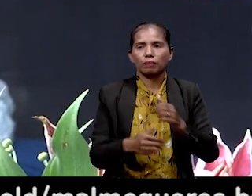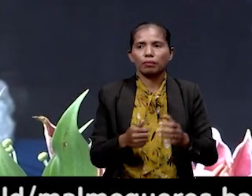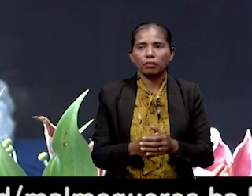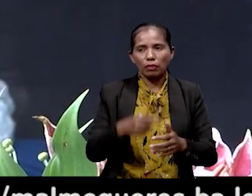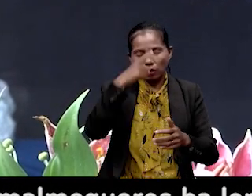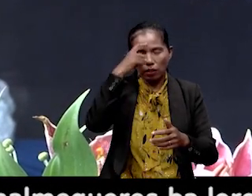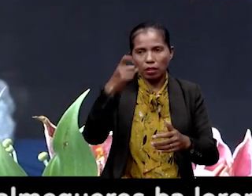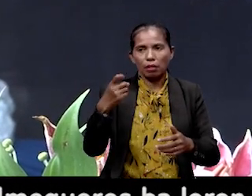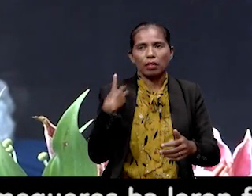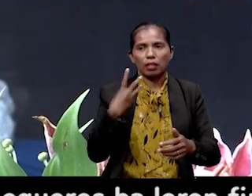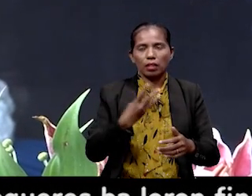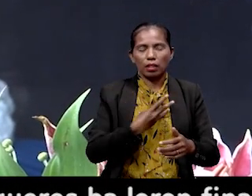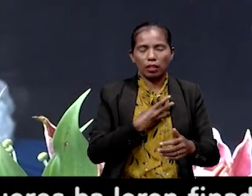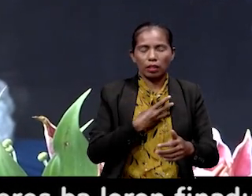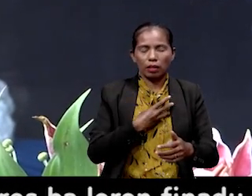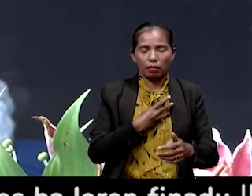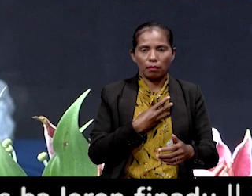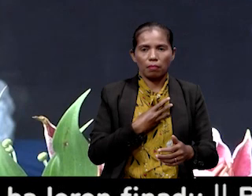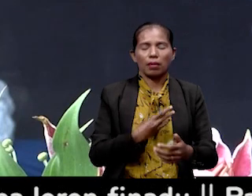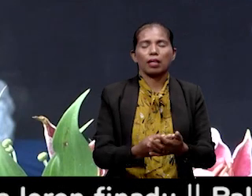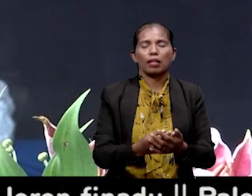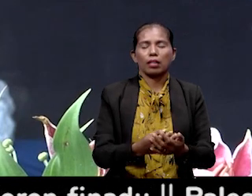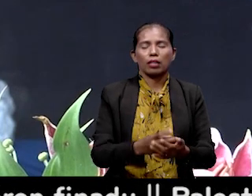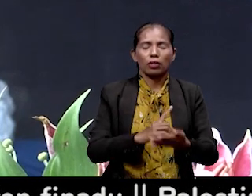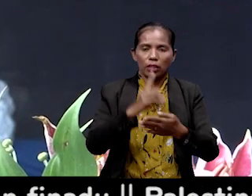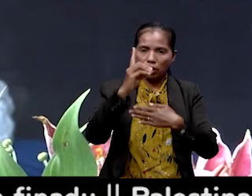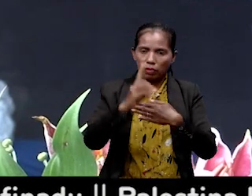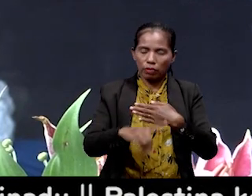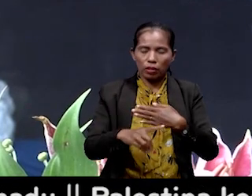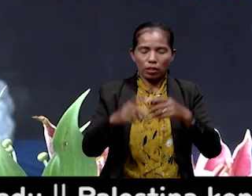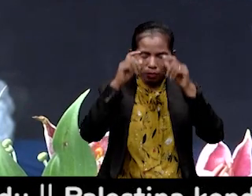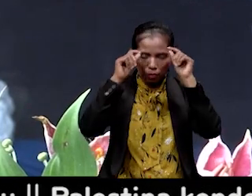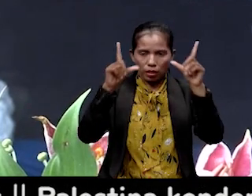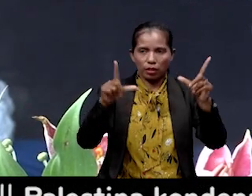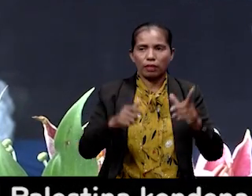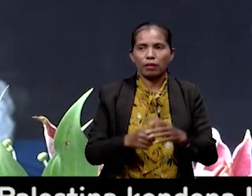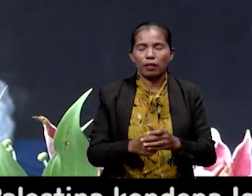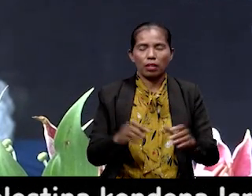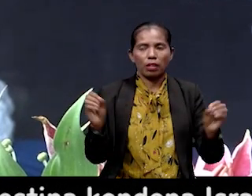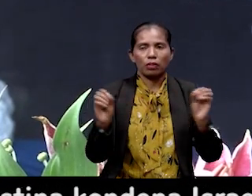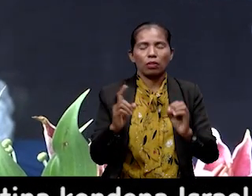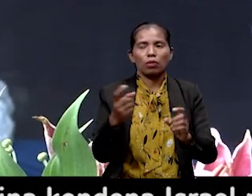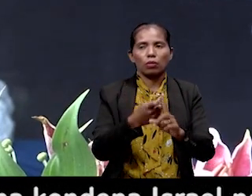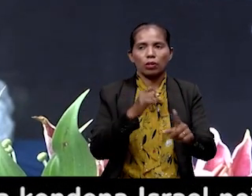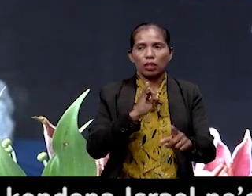Também ida mais fini nação minha. No desenvolvimento Timor-Leste, lá hoje tu se